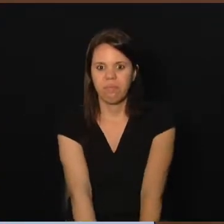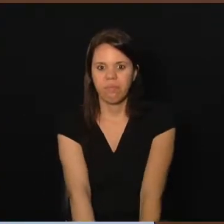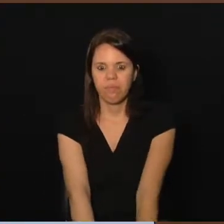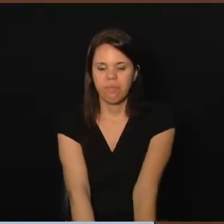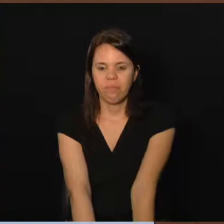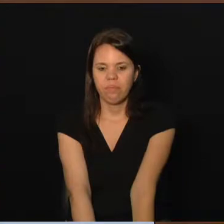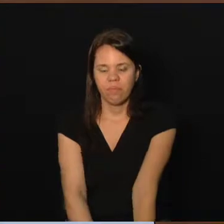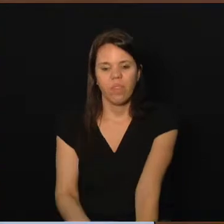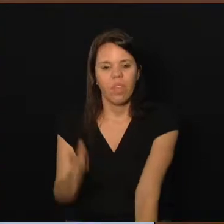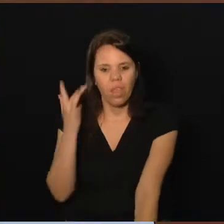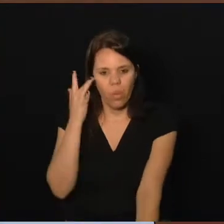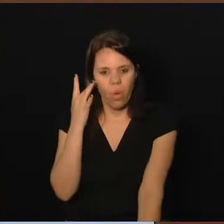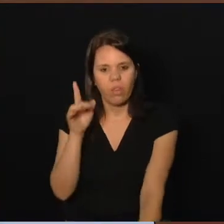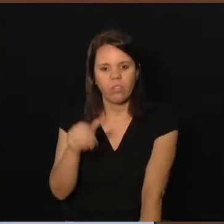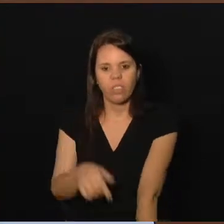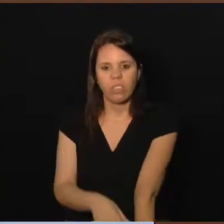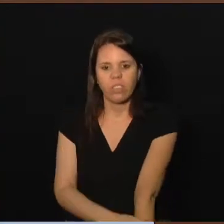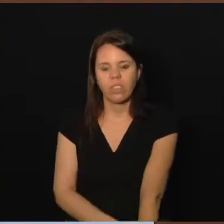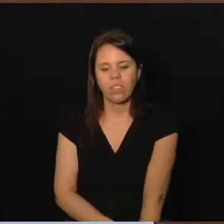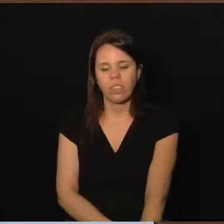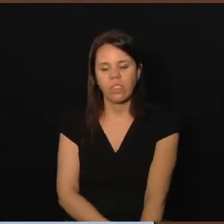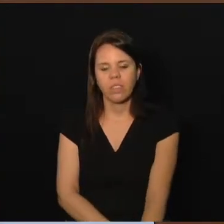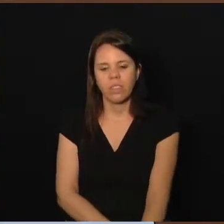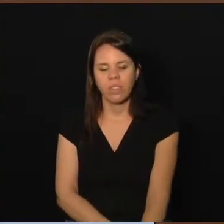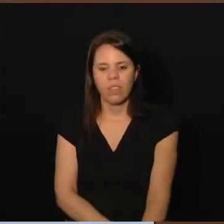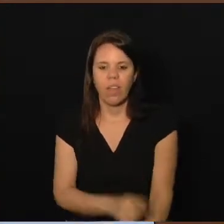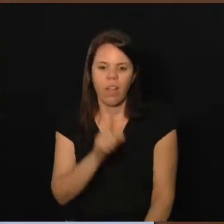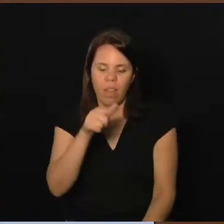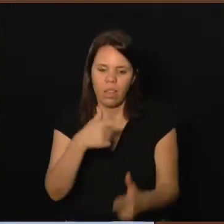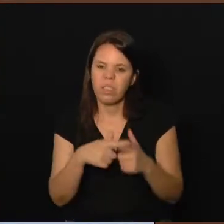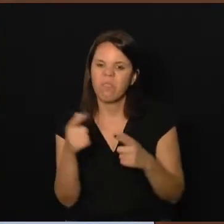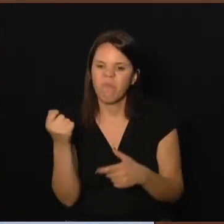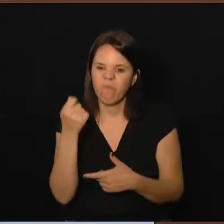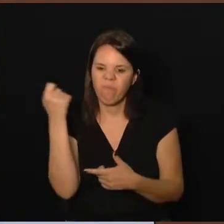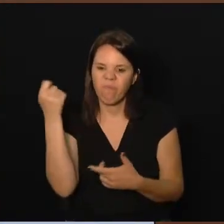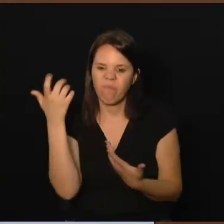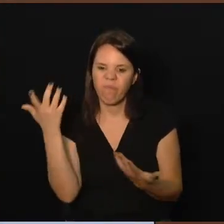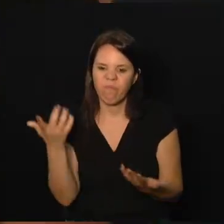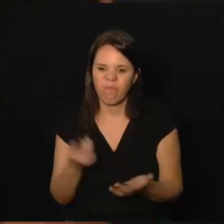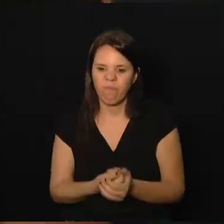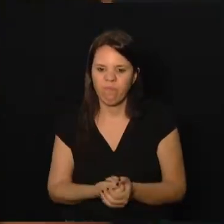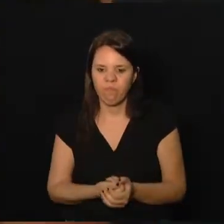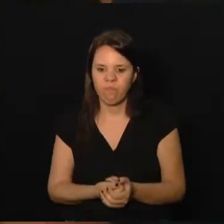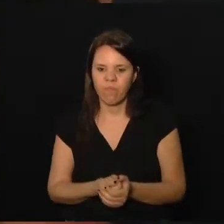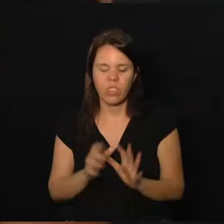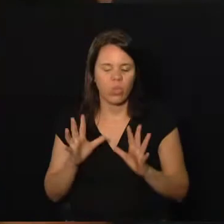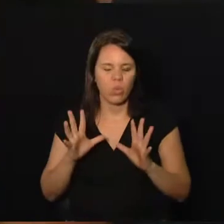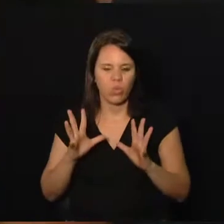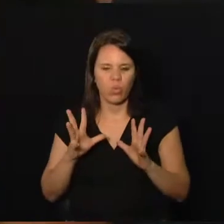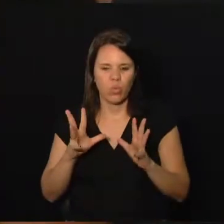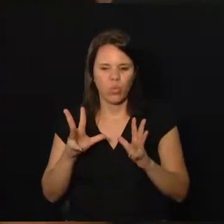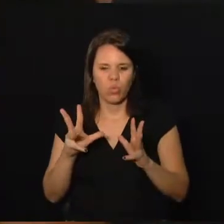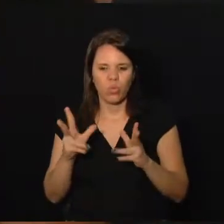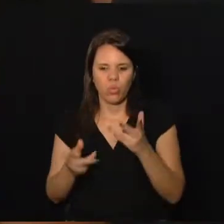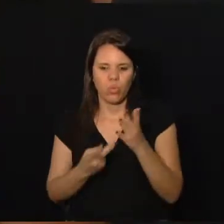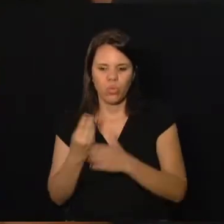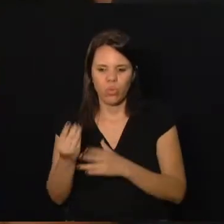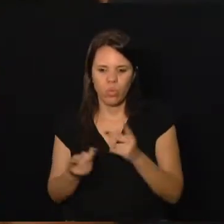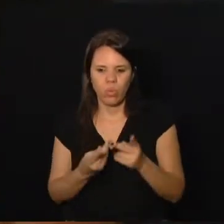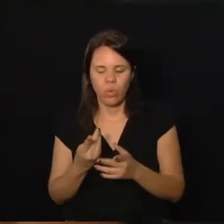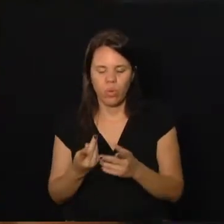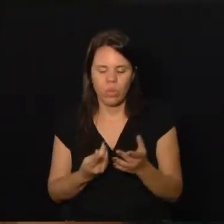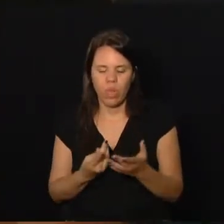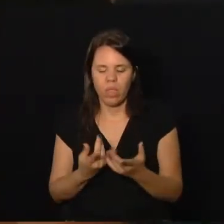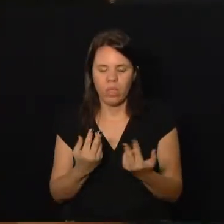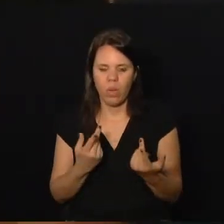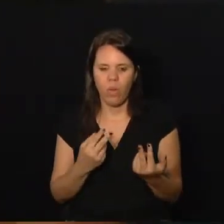Eu acho que é isso. Esse é um problema agravante, né? Porque ele vai para todos os lados, né? Como o Nelson está